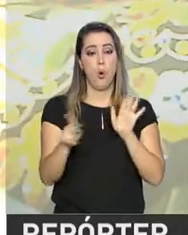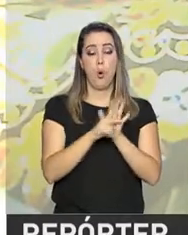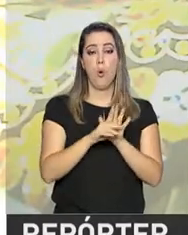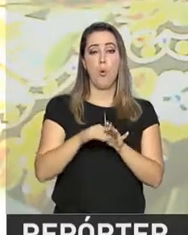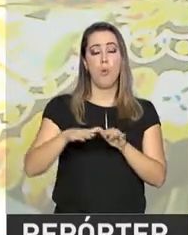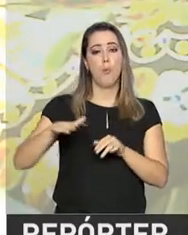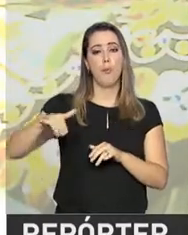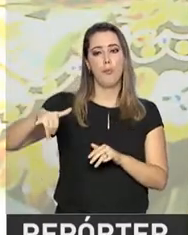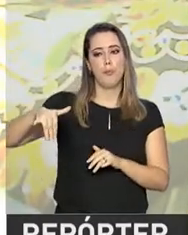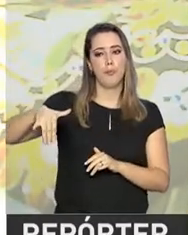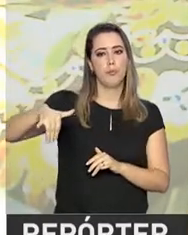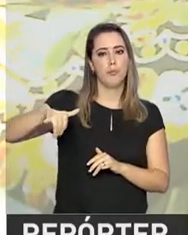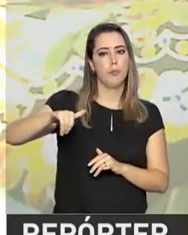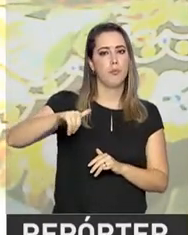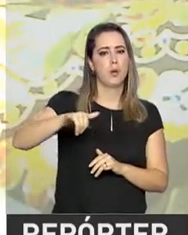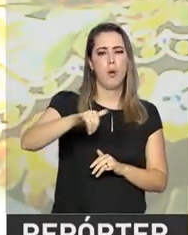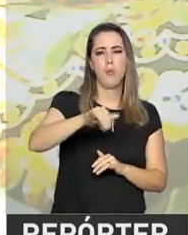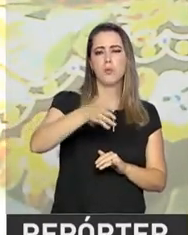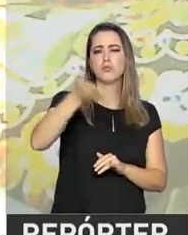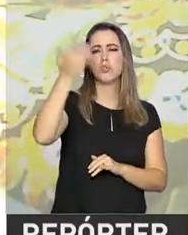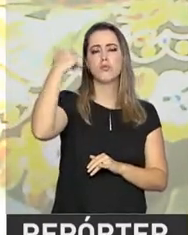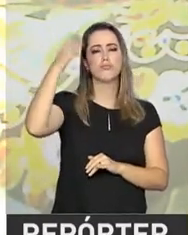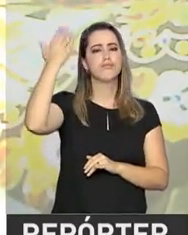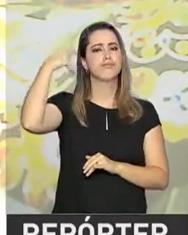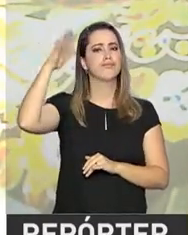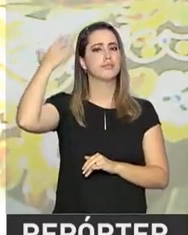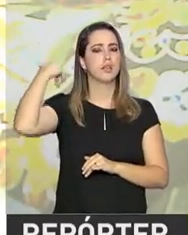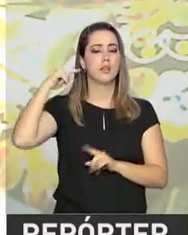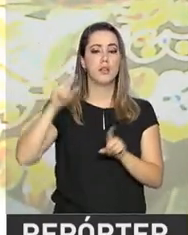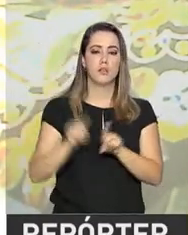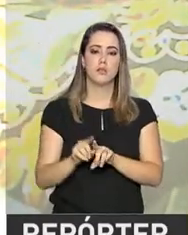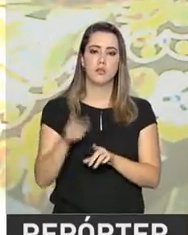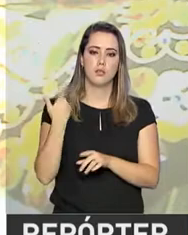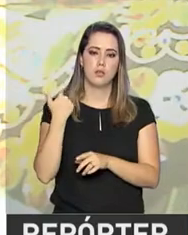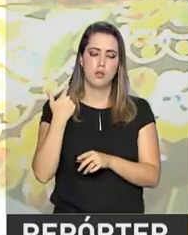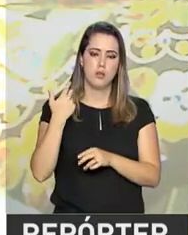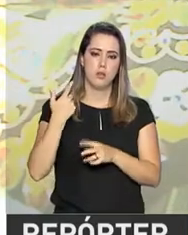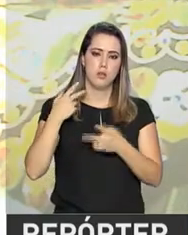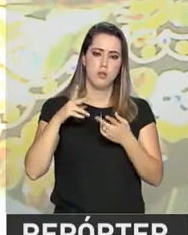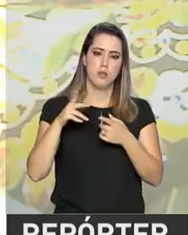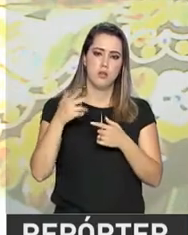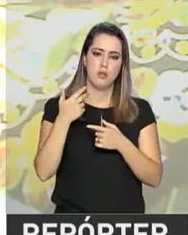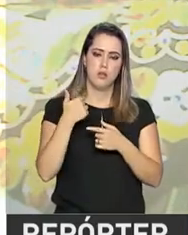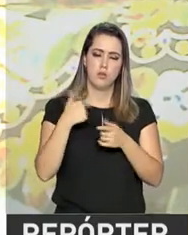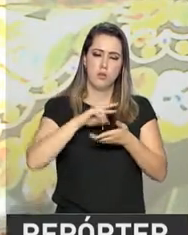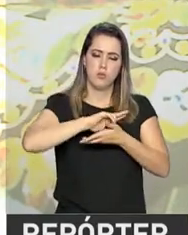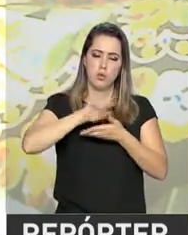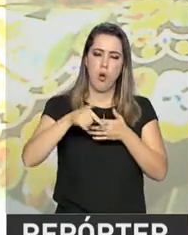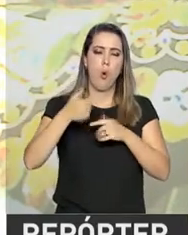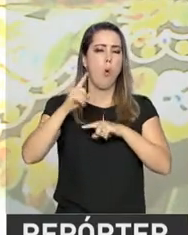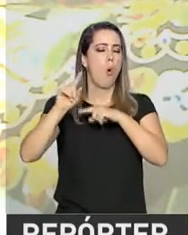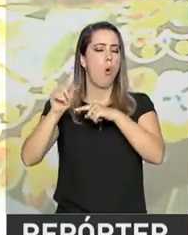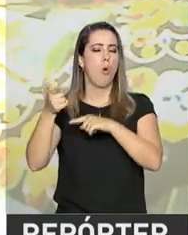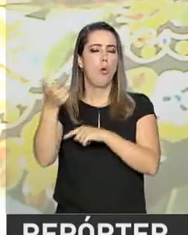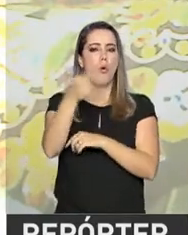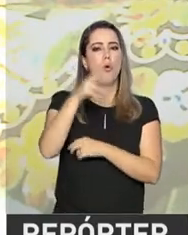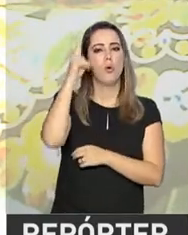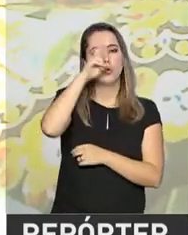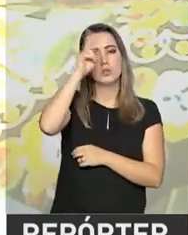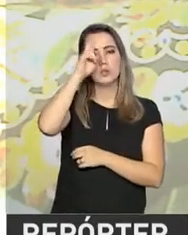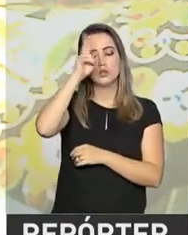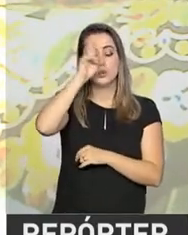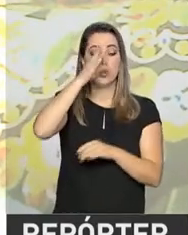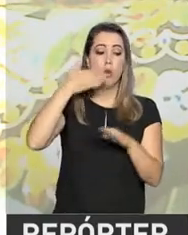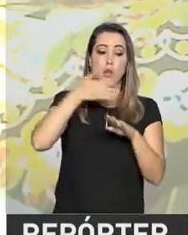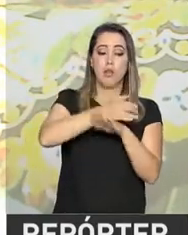vem desde a antiguidade grega, né, com a lenda do Minotauro. Isso entra pelo Mediterrâneo, é